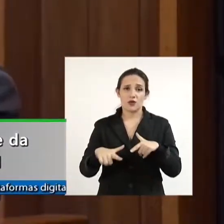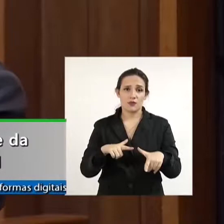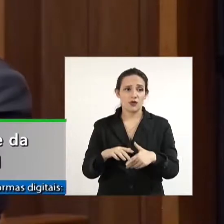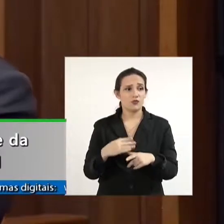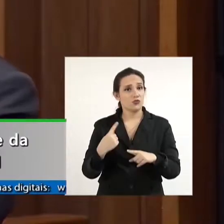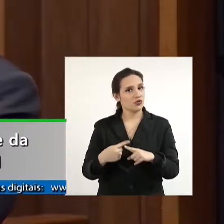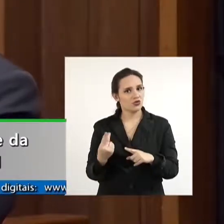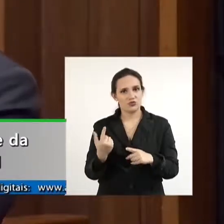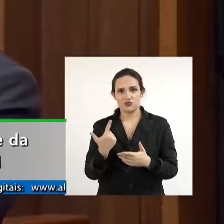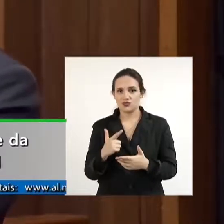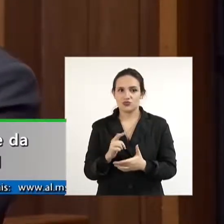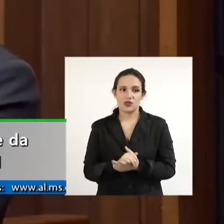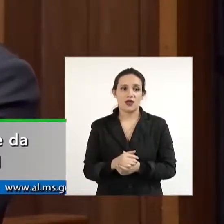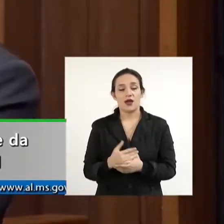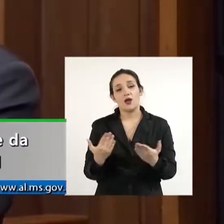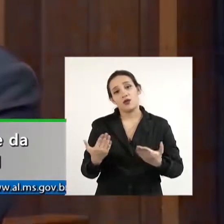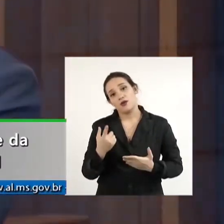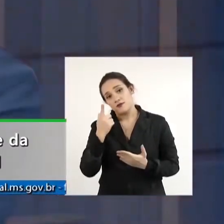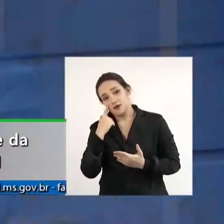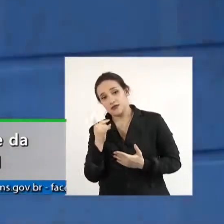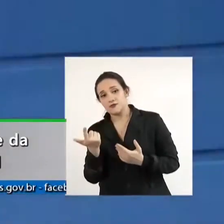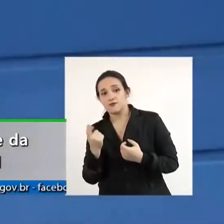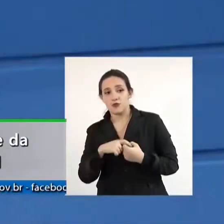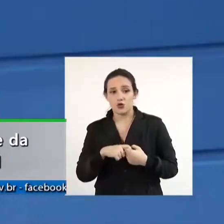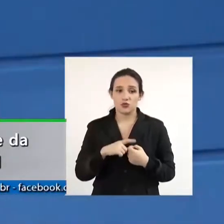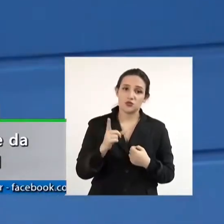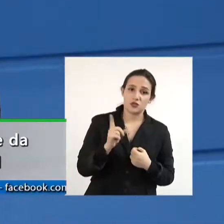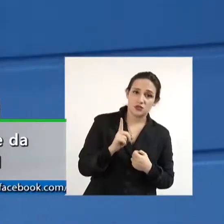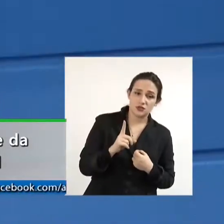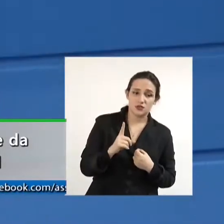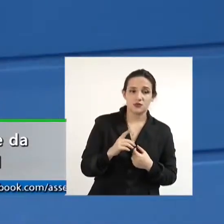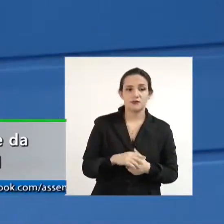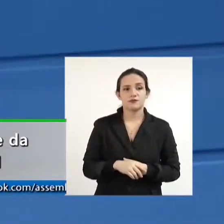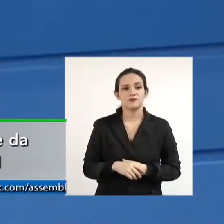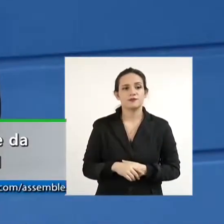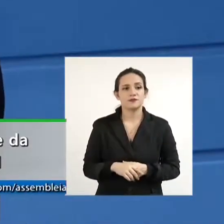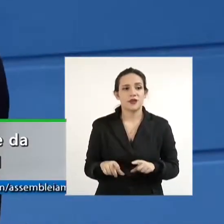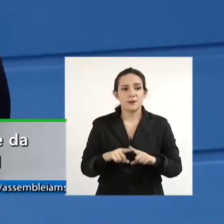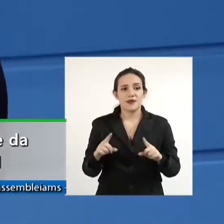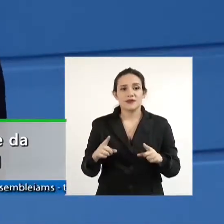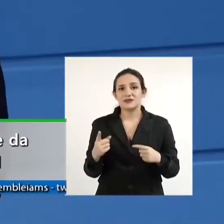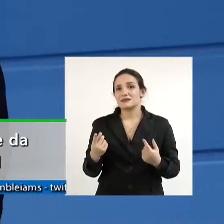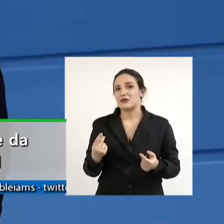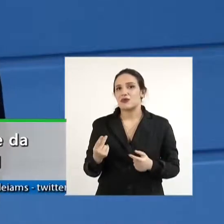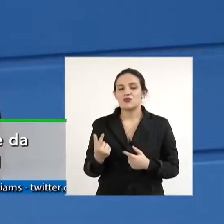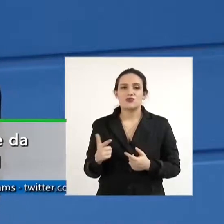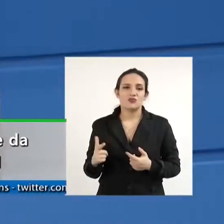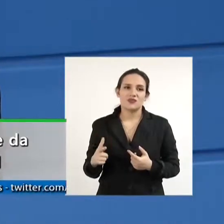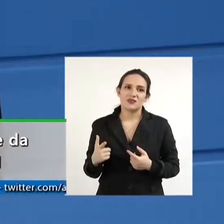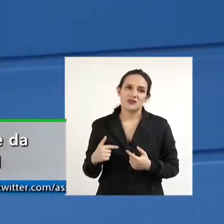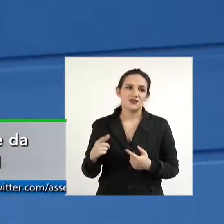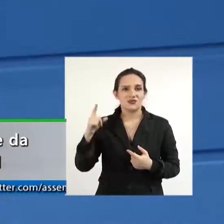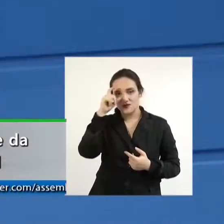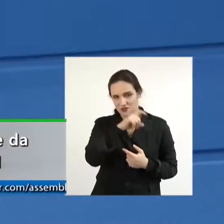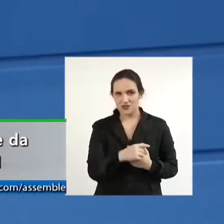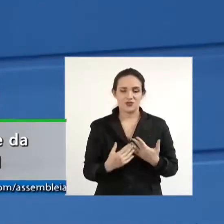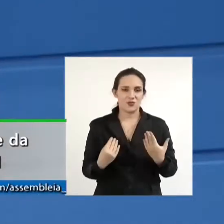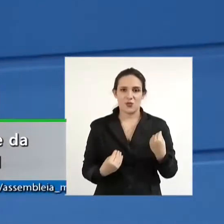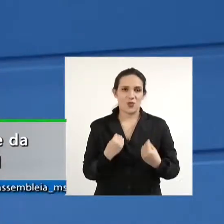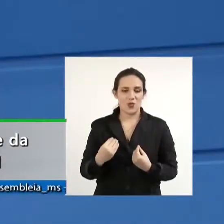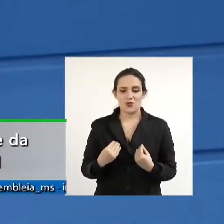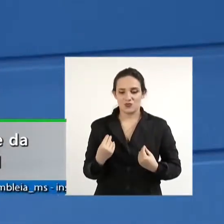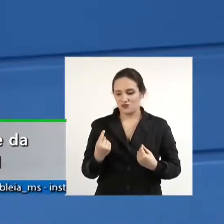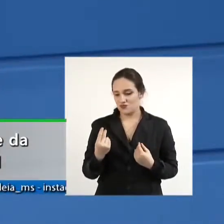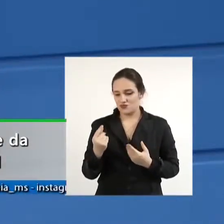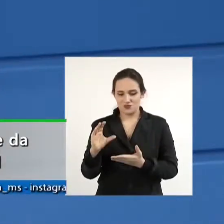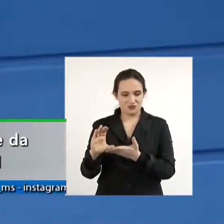hoje está aí vendo se é possível retomar algum tipo de trabalho, mas não aguentou, né, o peso, né, da falta